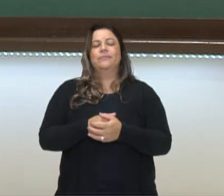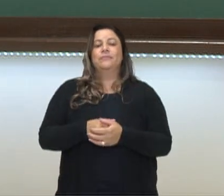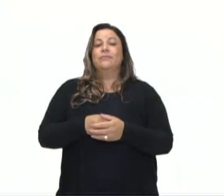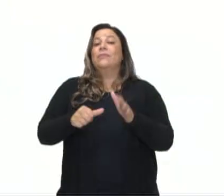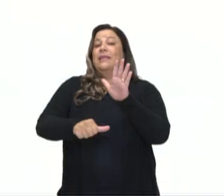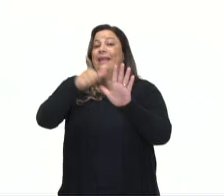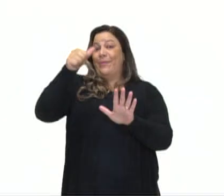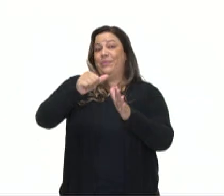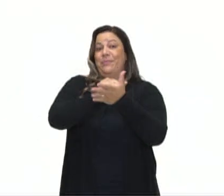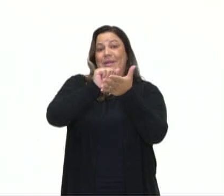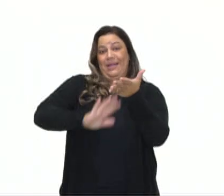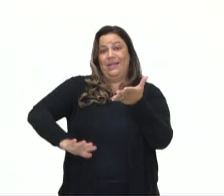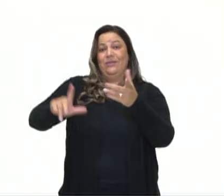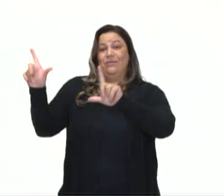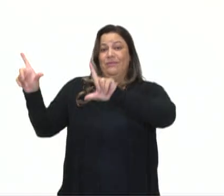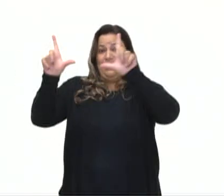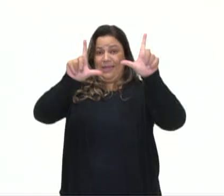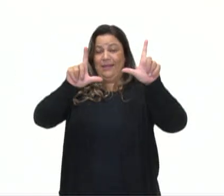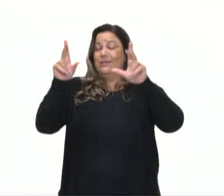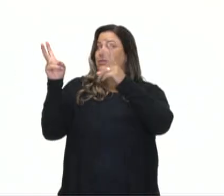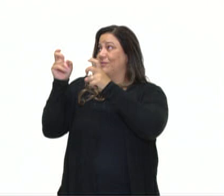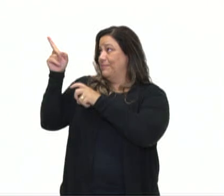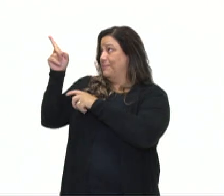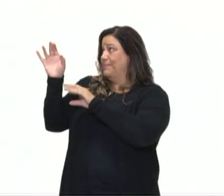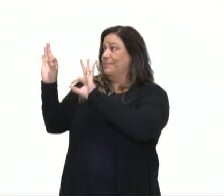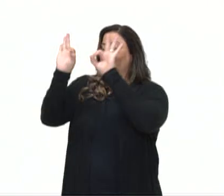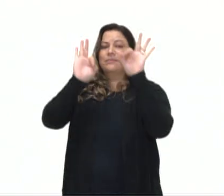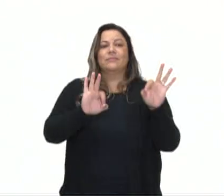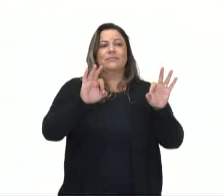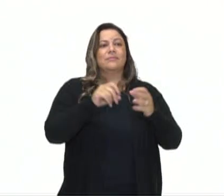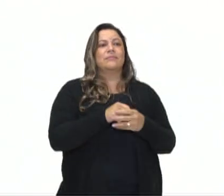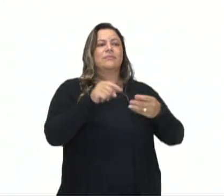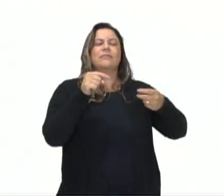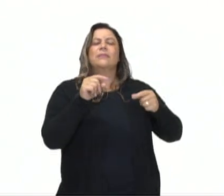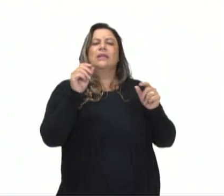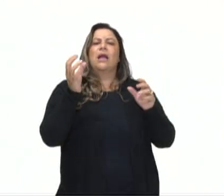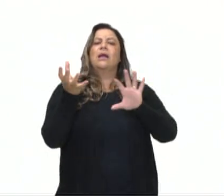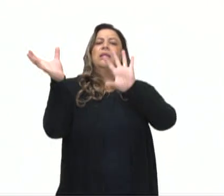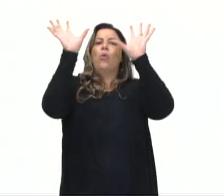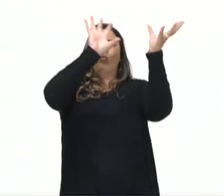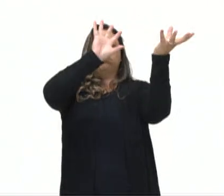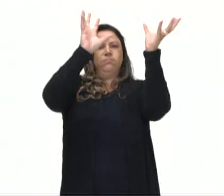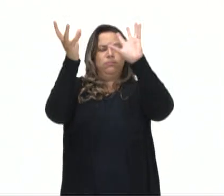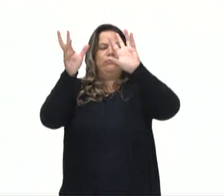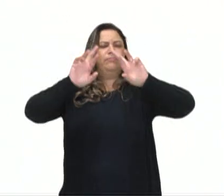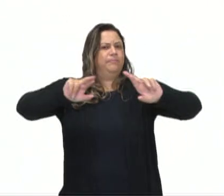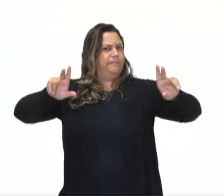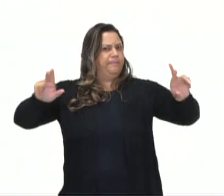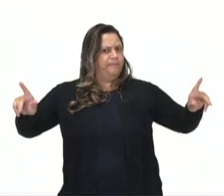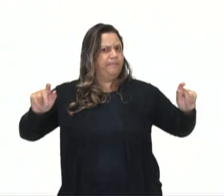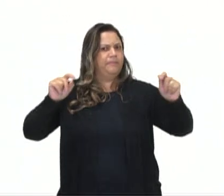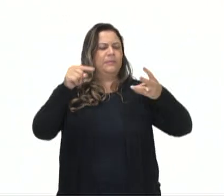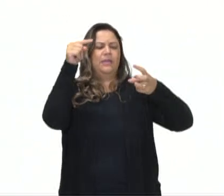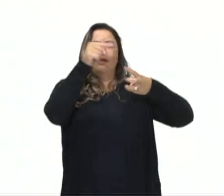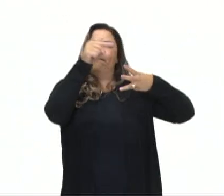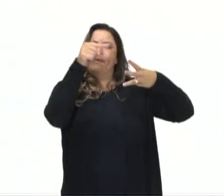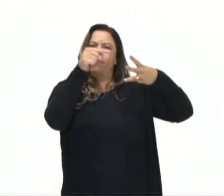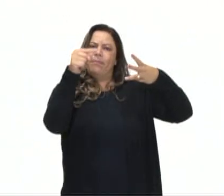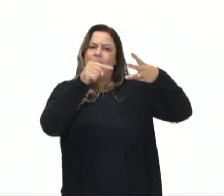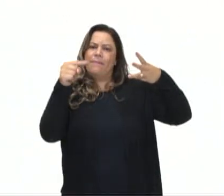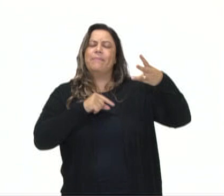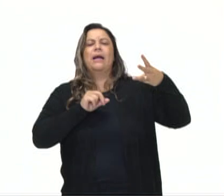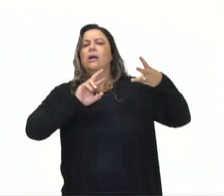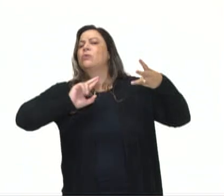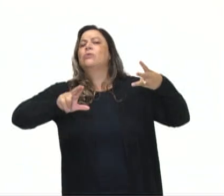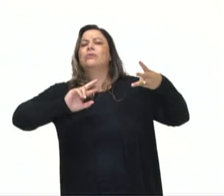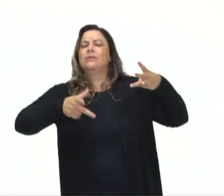tela. O clima é influenciado por uma série de fatores, elementos e fenômenos. Cite qual é a diferença entre elementos, fatores